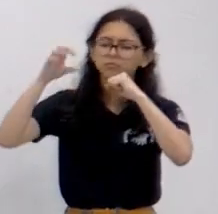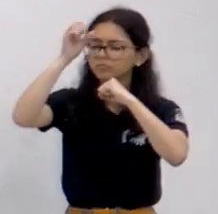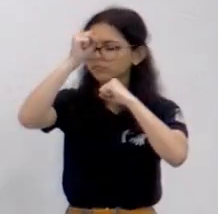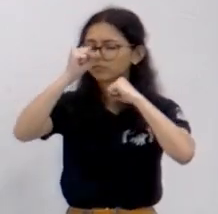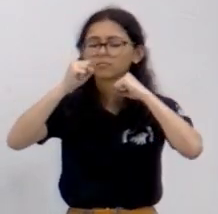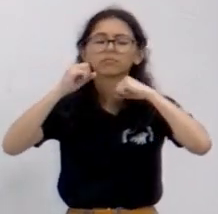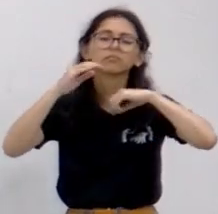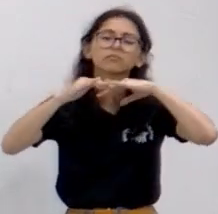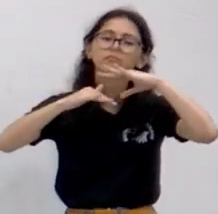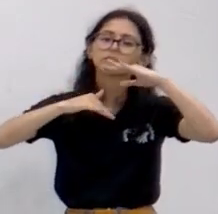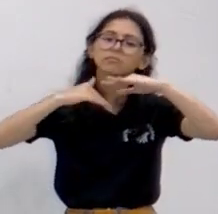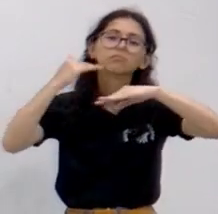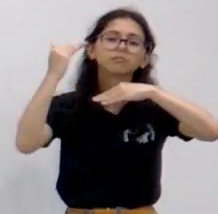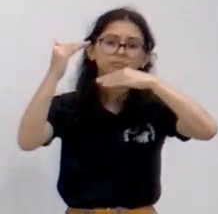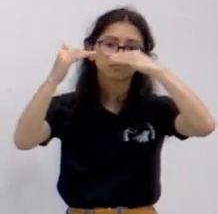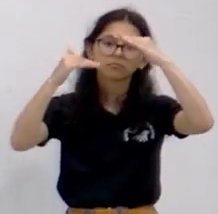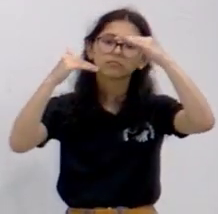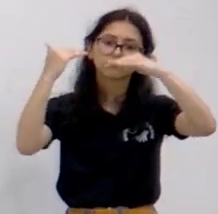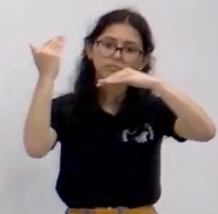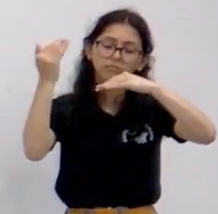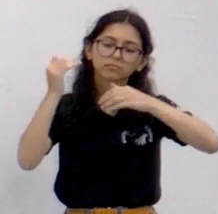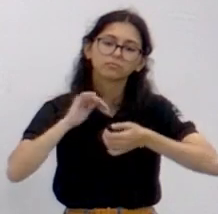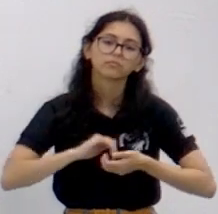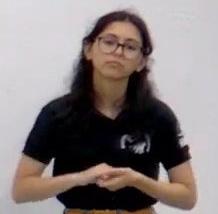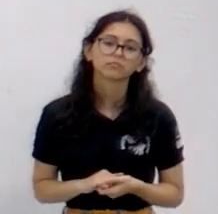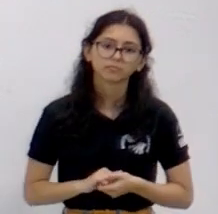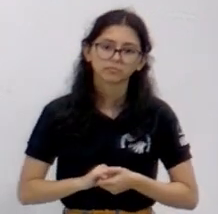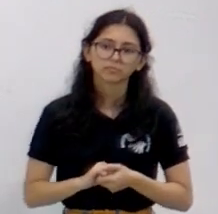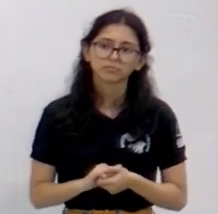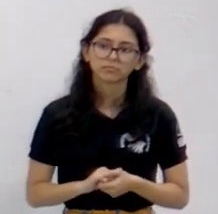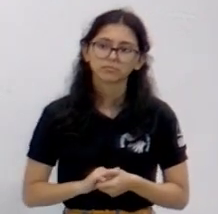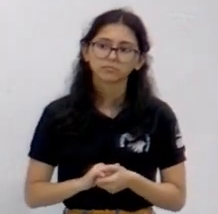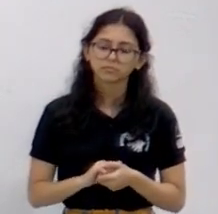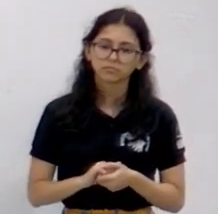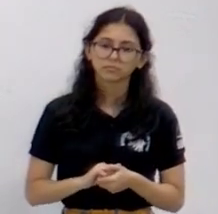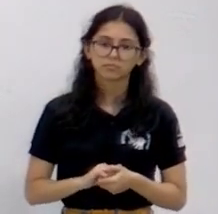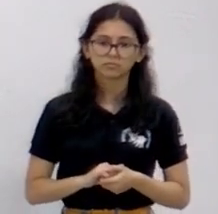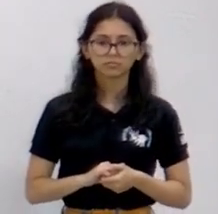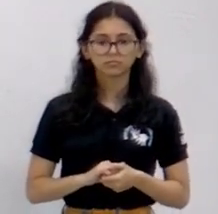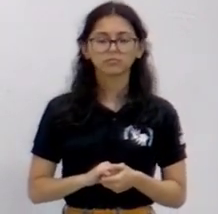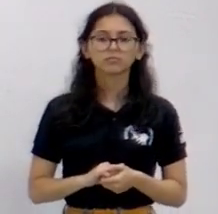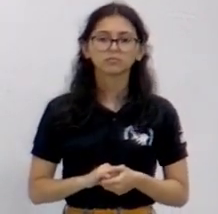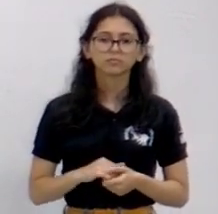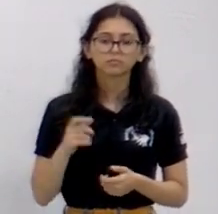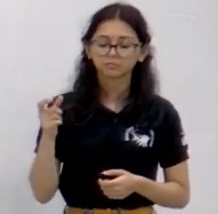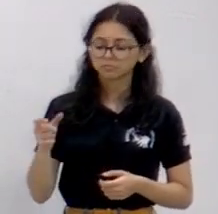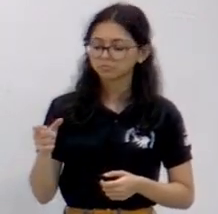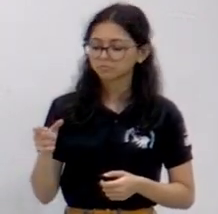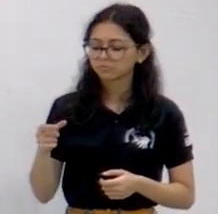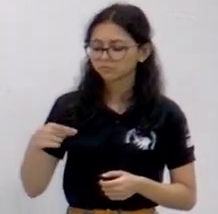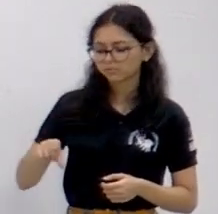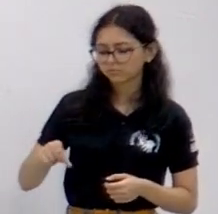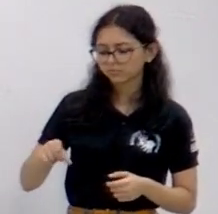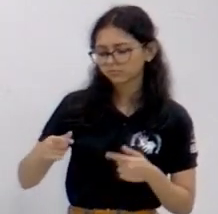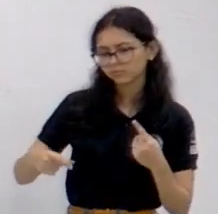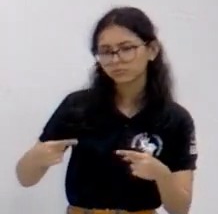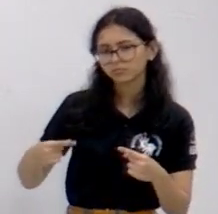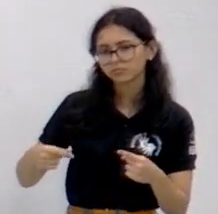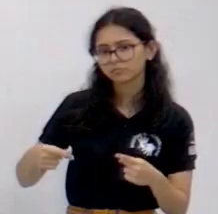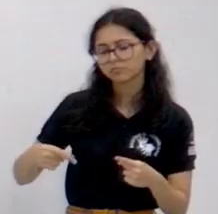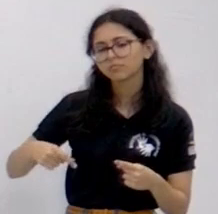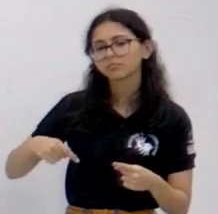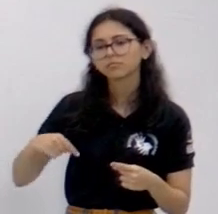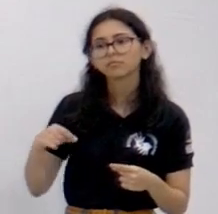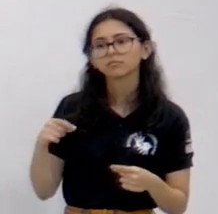a cada dia precisamos aprender mais e mais. Ninguém sai de uma batalha expert, porque logo logo vai vir outra